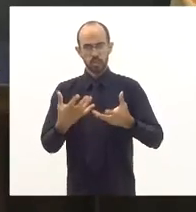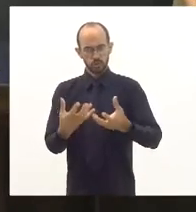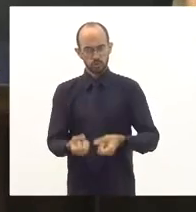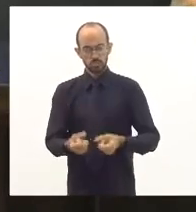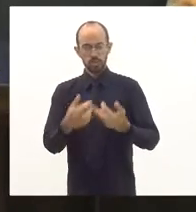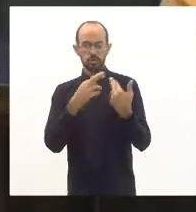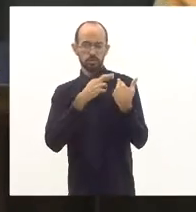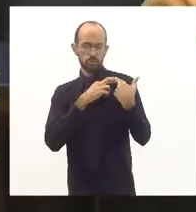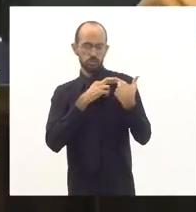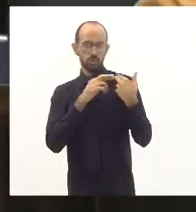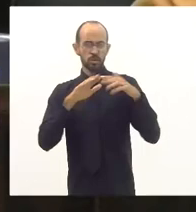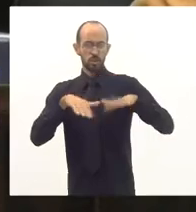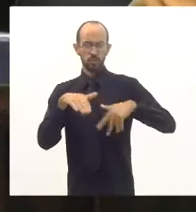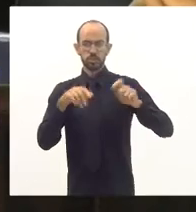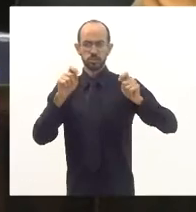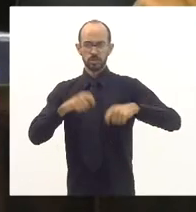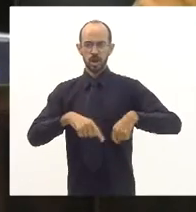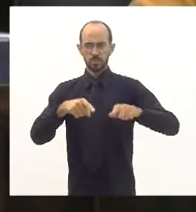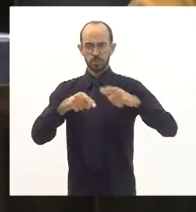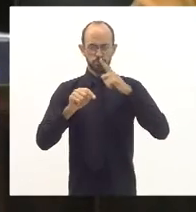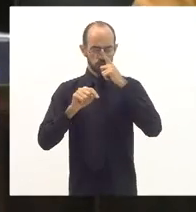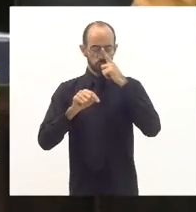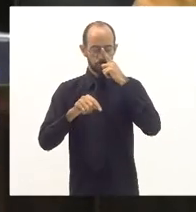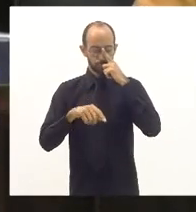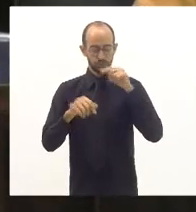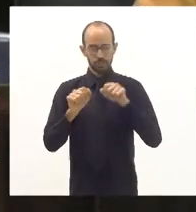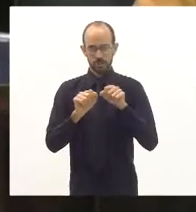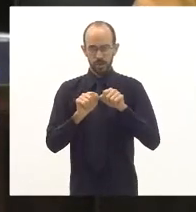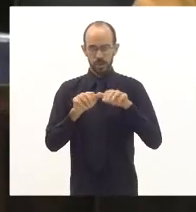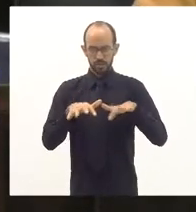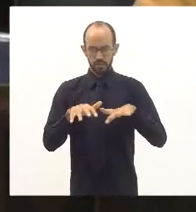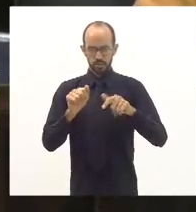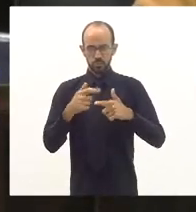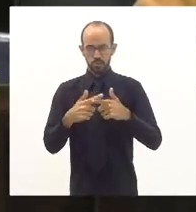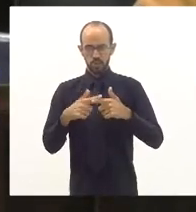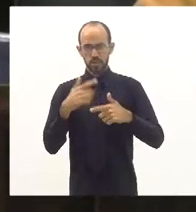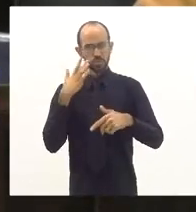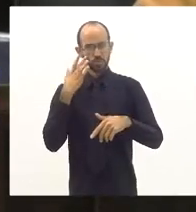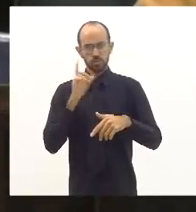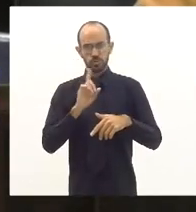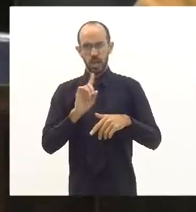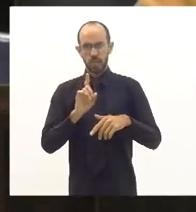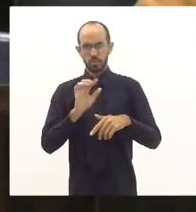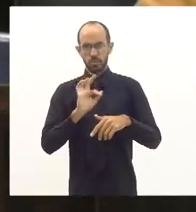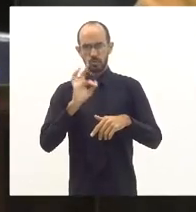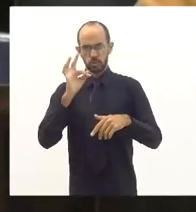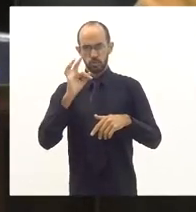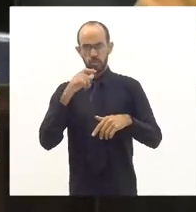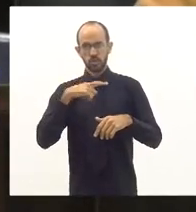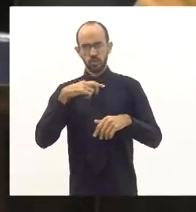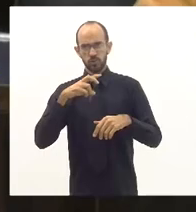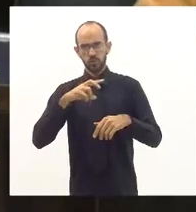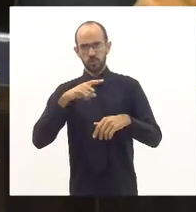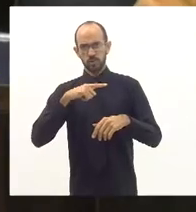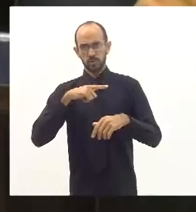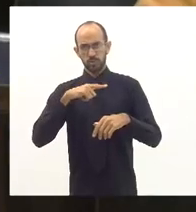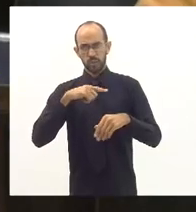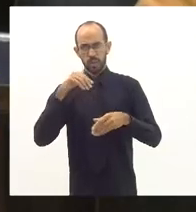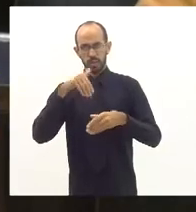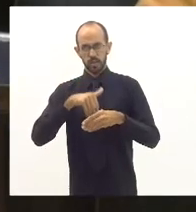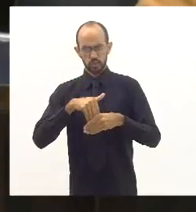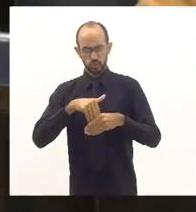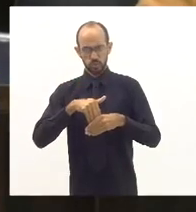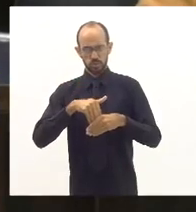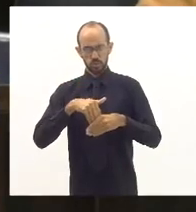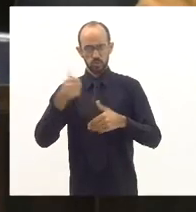talvez possa fazer parte de algo, né? Porque a gente não sabe, amanhã nós vamos ter eleições aqui, vem um secretário,